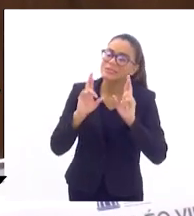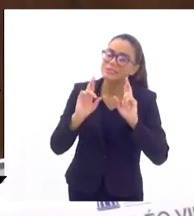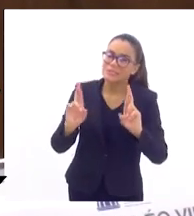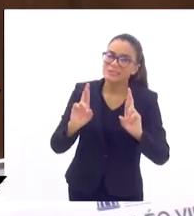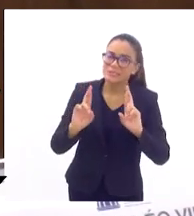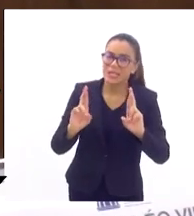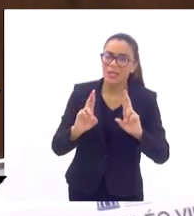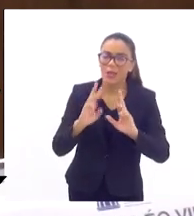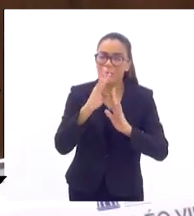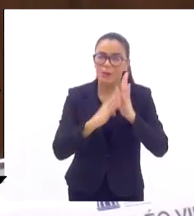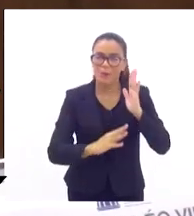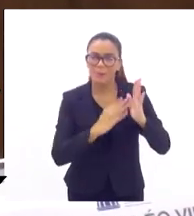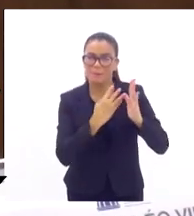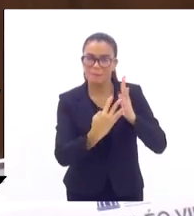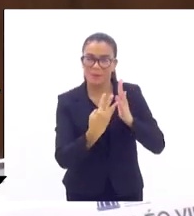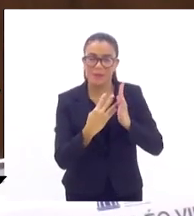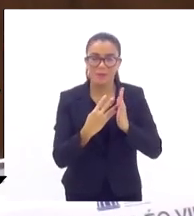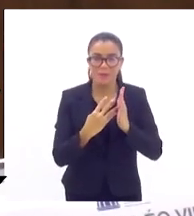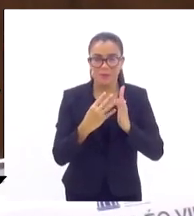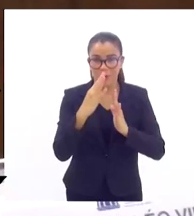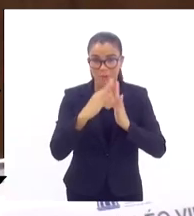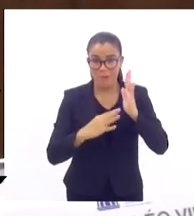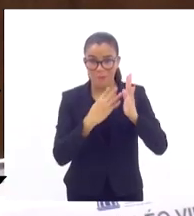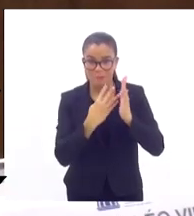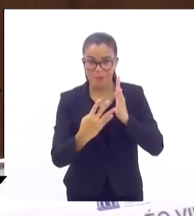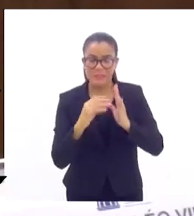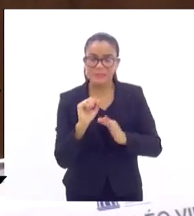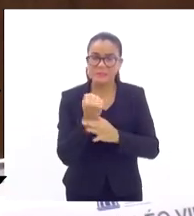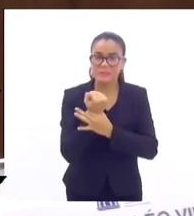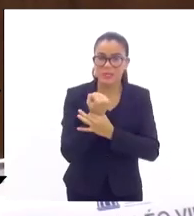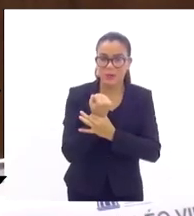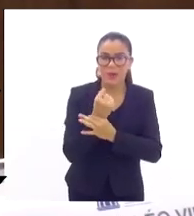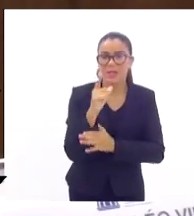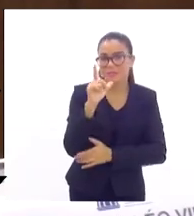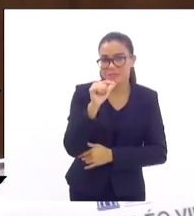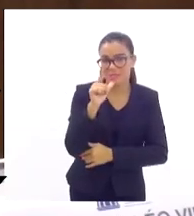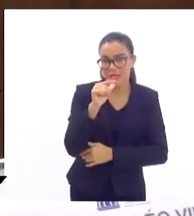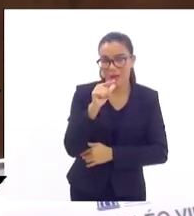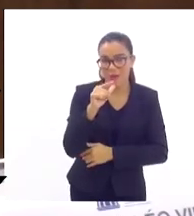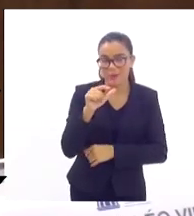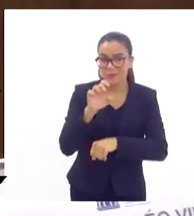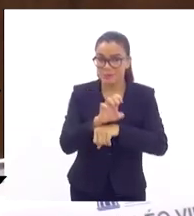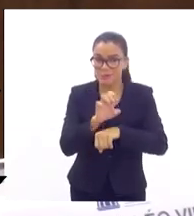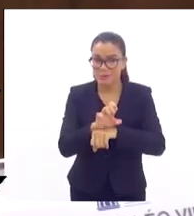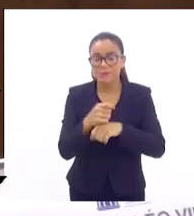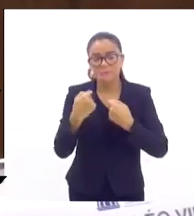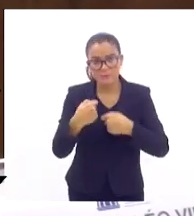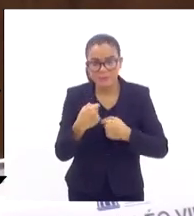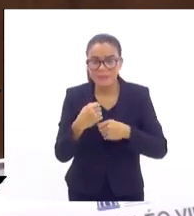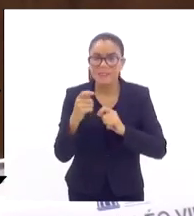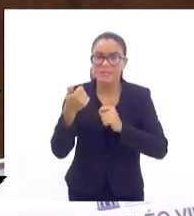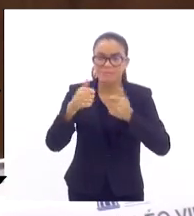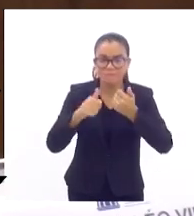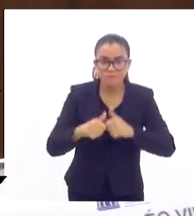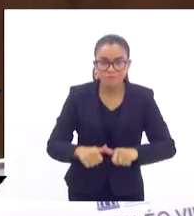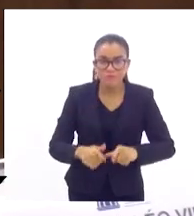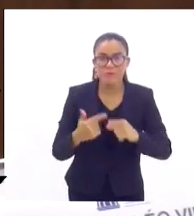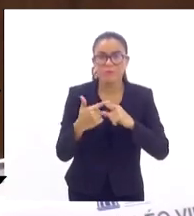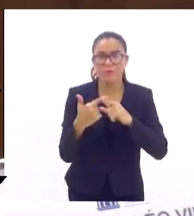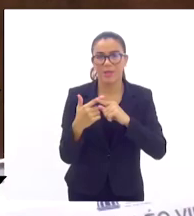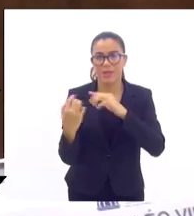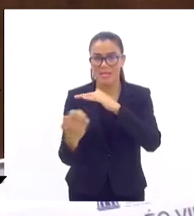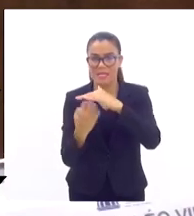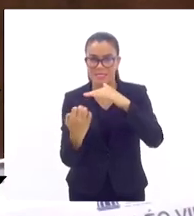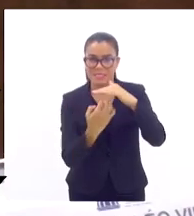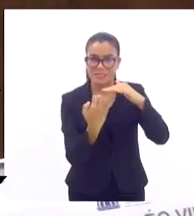plano de investimento, o plano de segurança hídrica do estado, ele seja concluído, porque as companhias vão utilizar